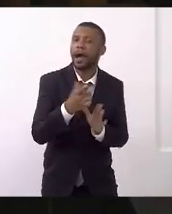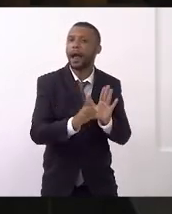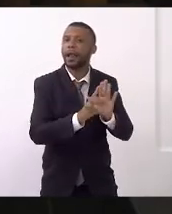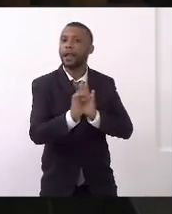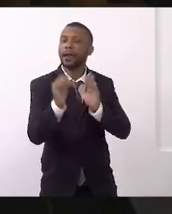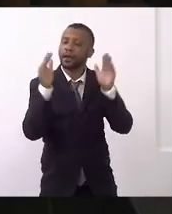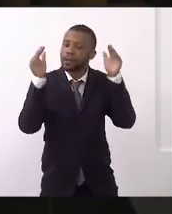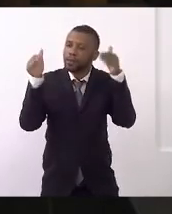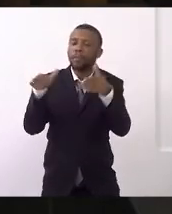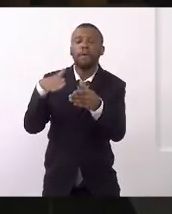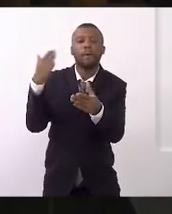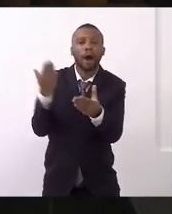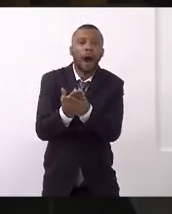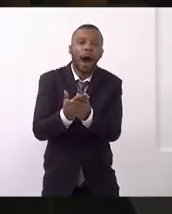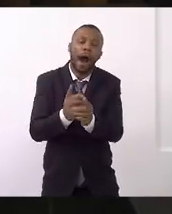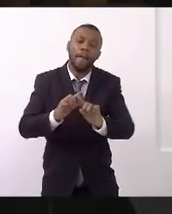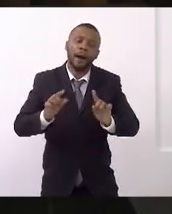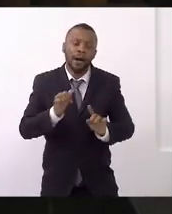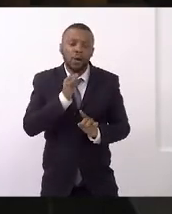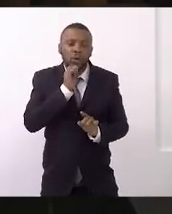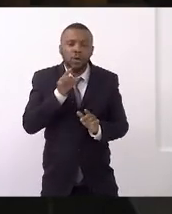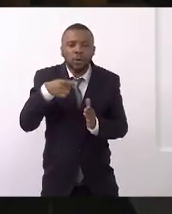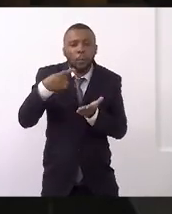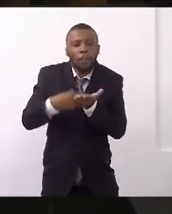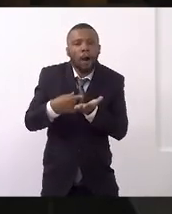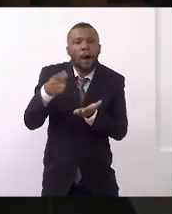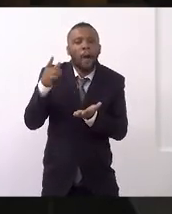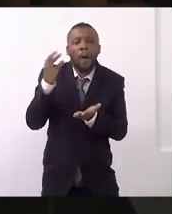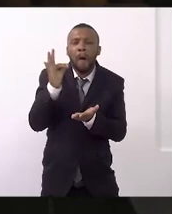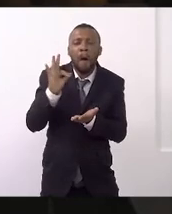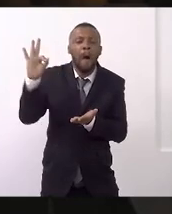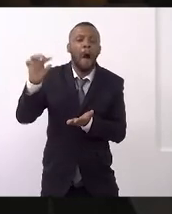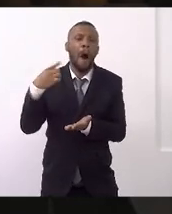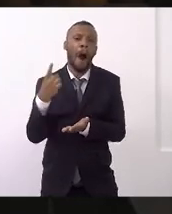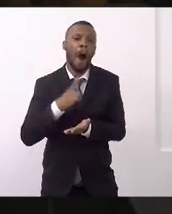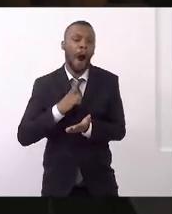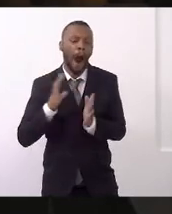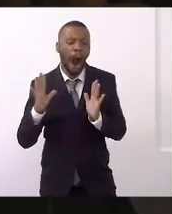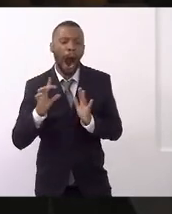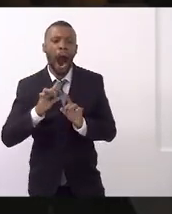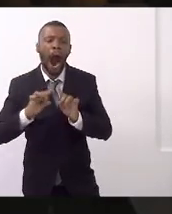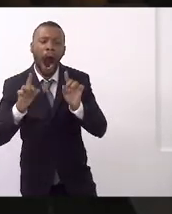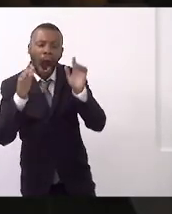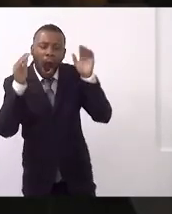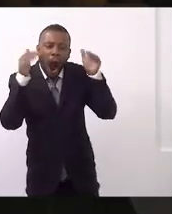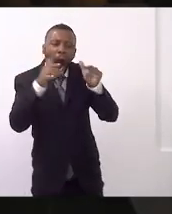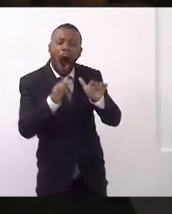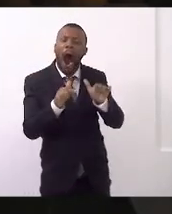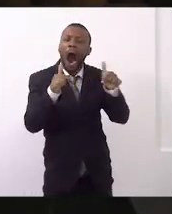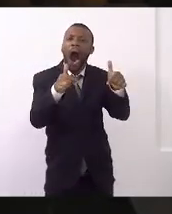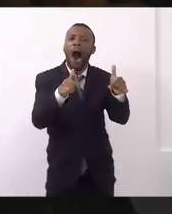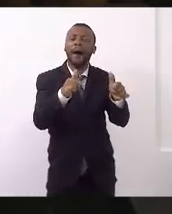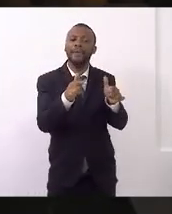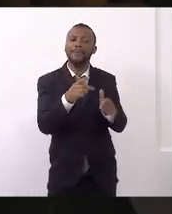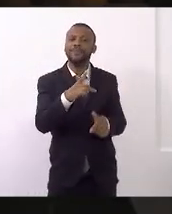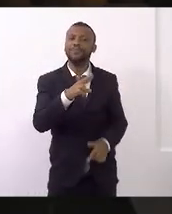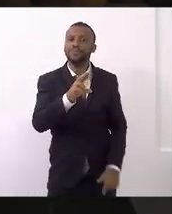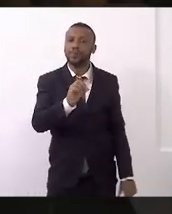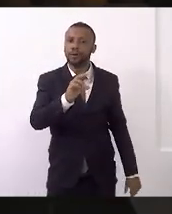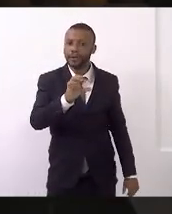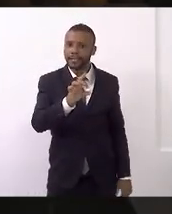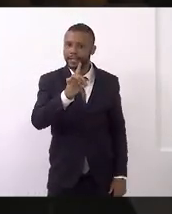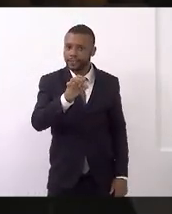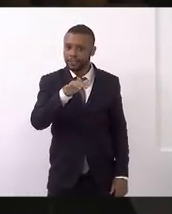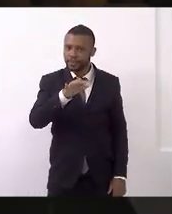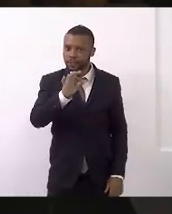mas infelizmente é o pacto federativo que nós temos. Mas a nossa competência para legislar sobre procedimento, ela é bastante clara na